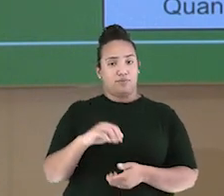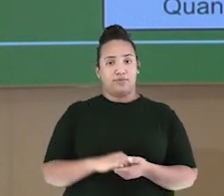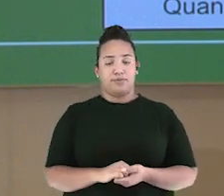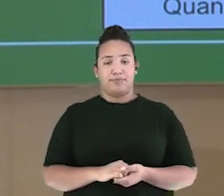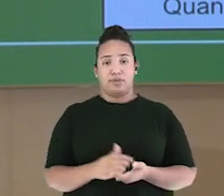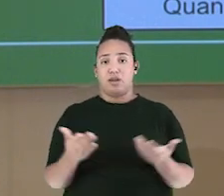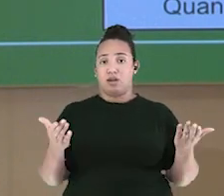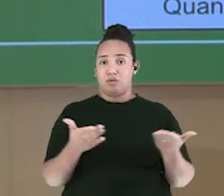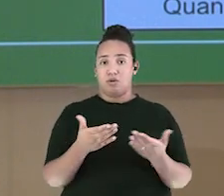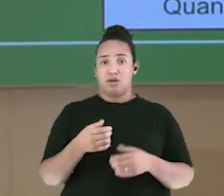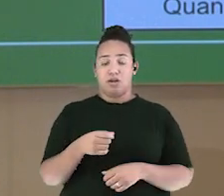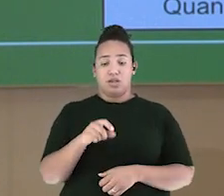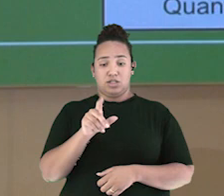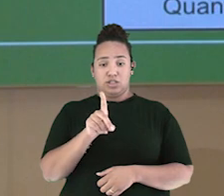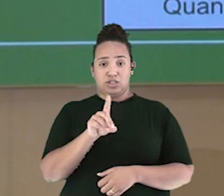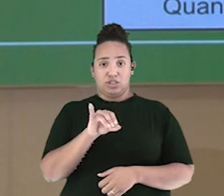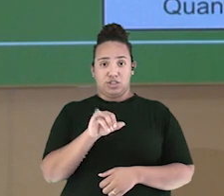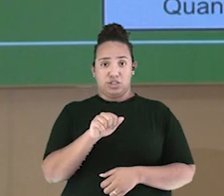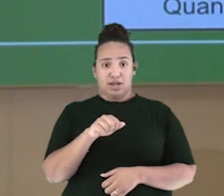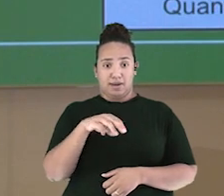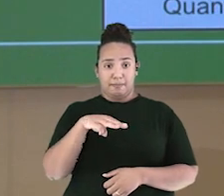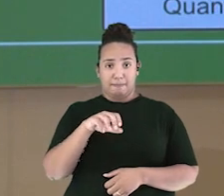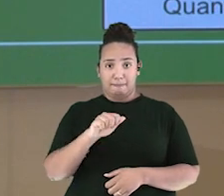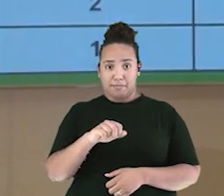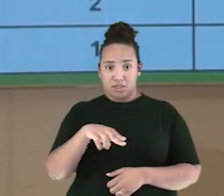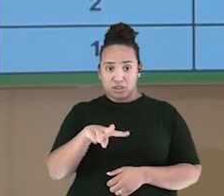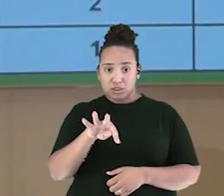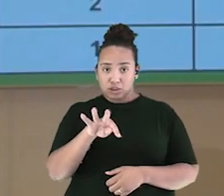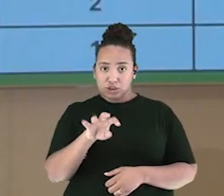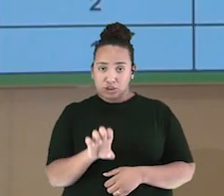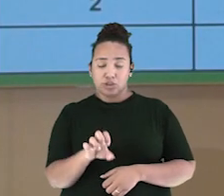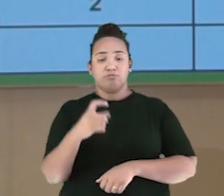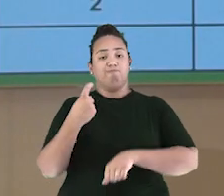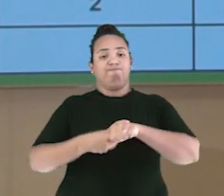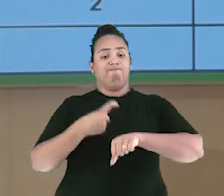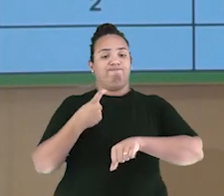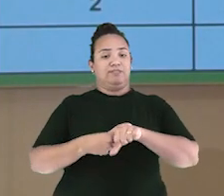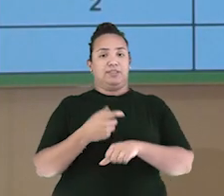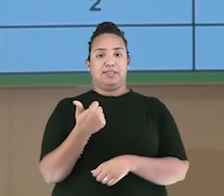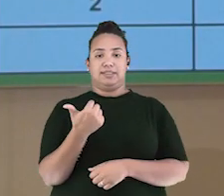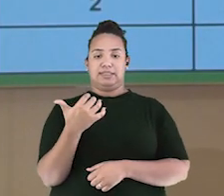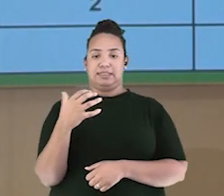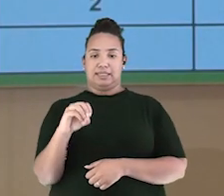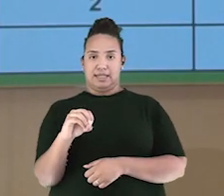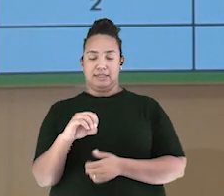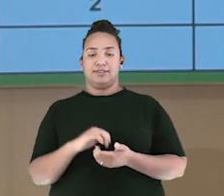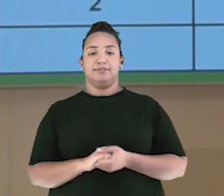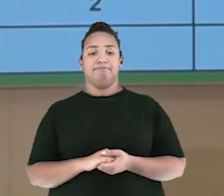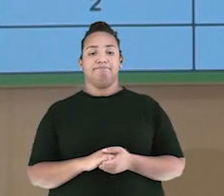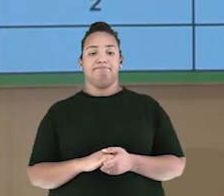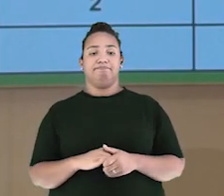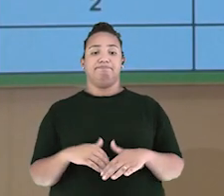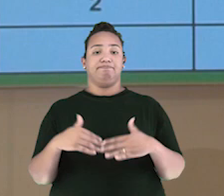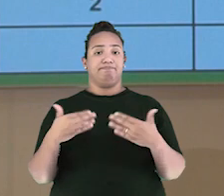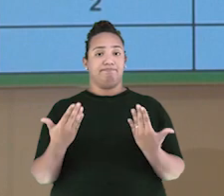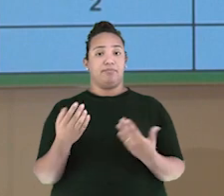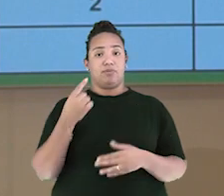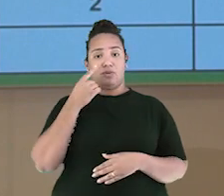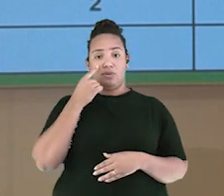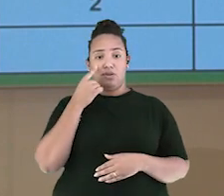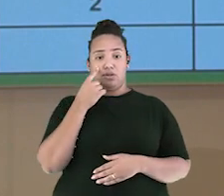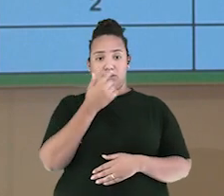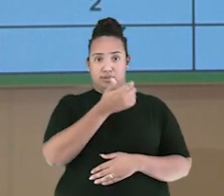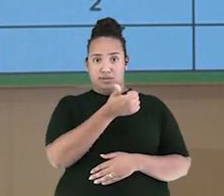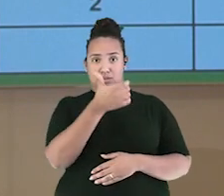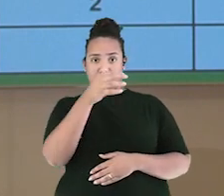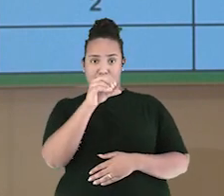mais dura do planeta, tem dureza 10. Nessa escala, cada mineral vai conseguir riscar os minerais abaixo dele